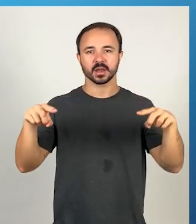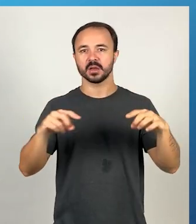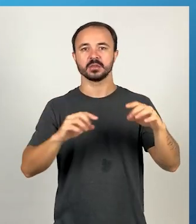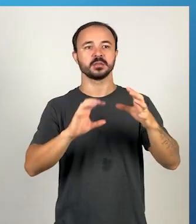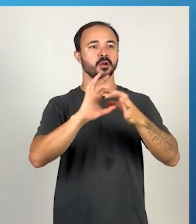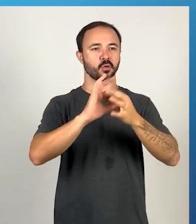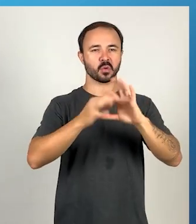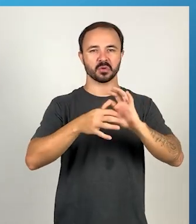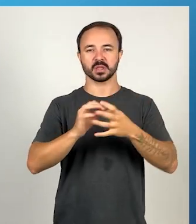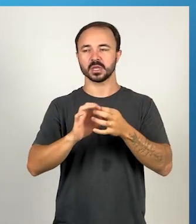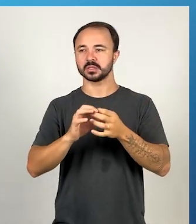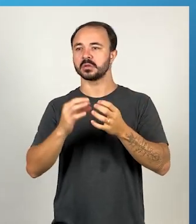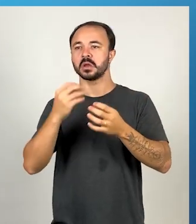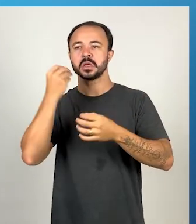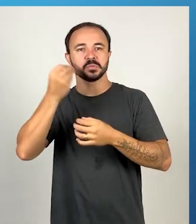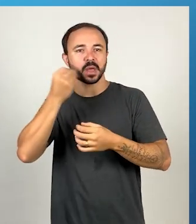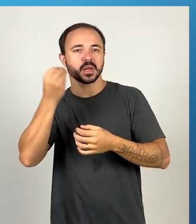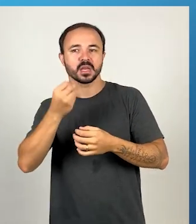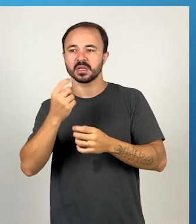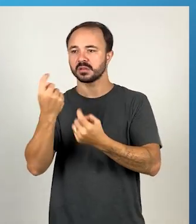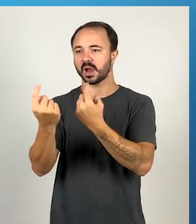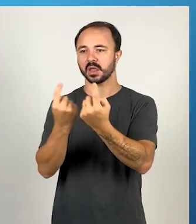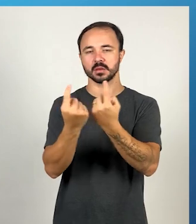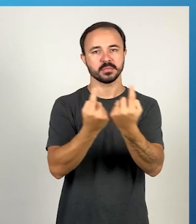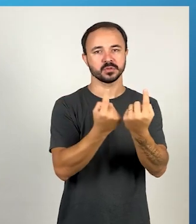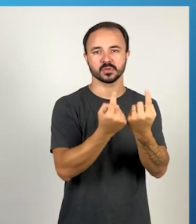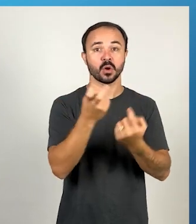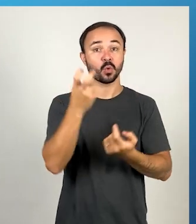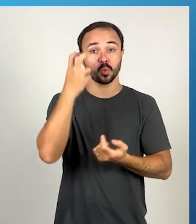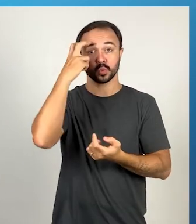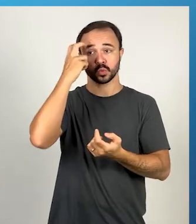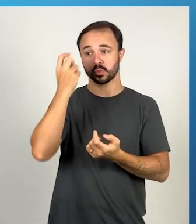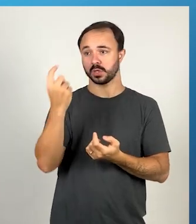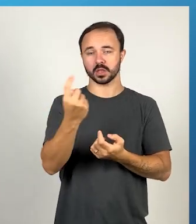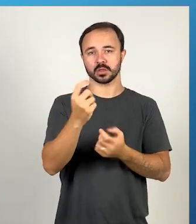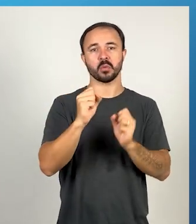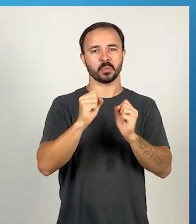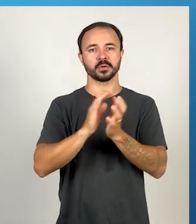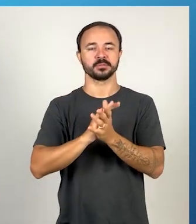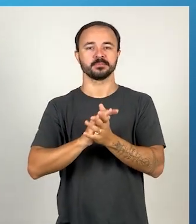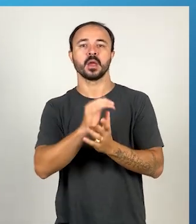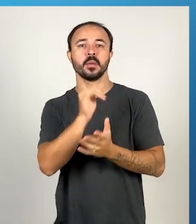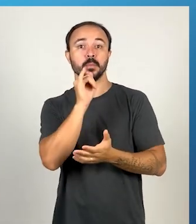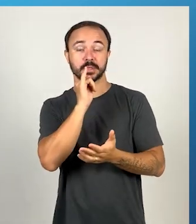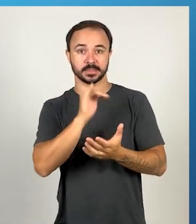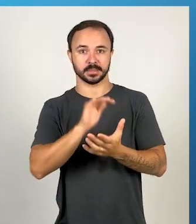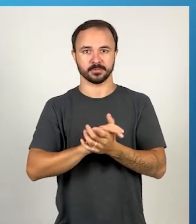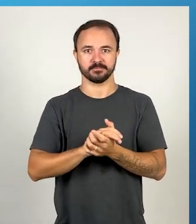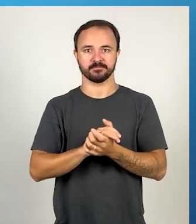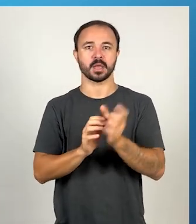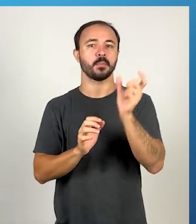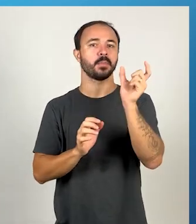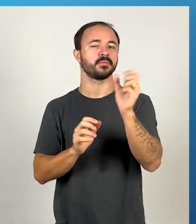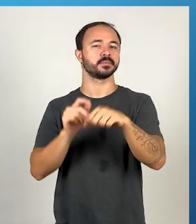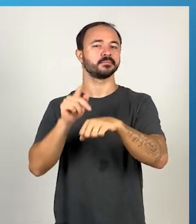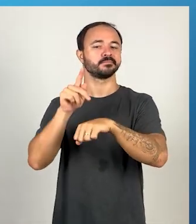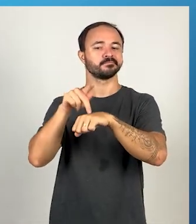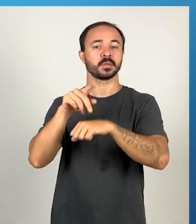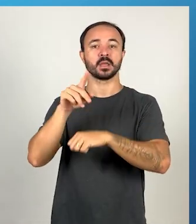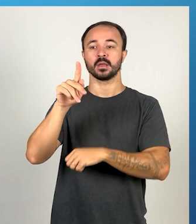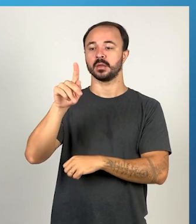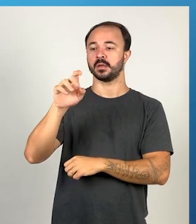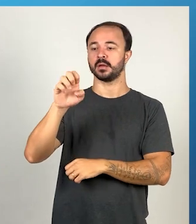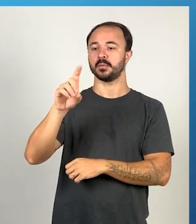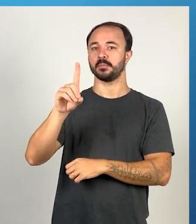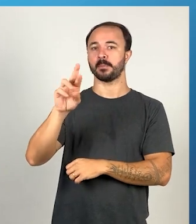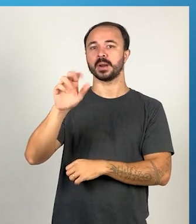contexto, experiências pessoais e cultura do falante. Por exemplo, a palavra pedra. Na